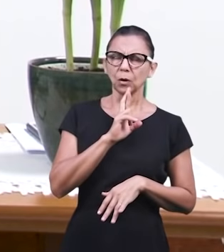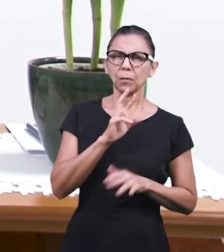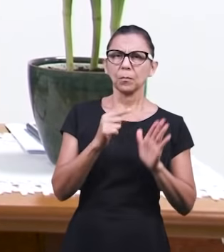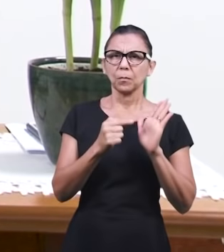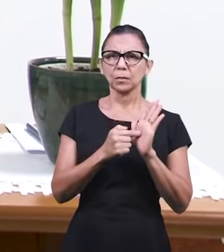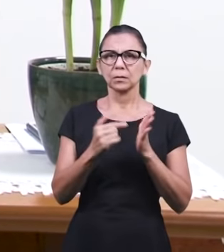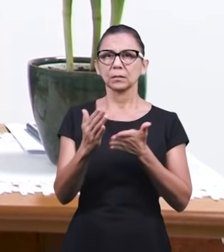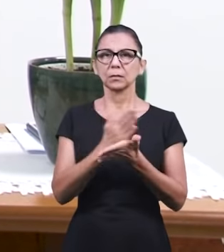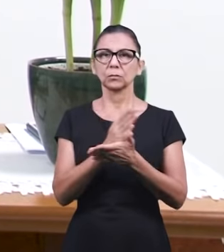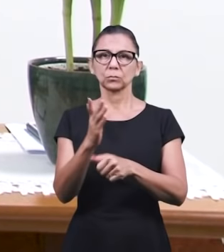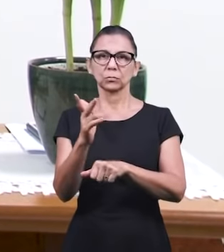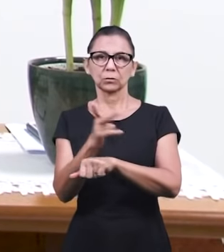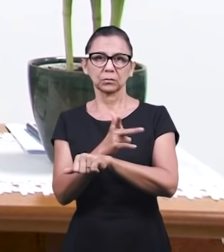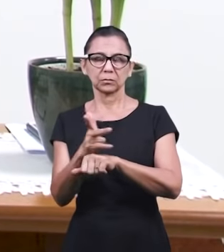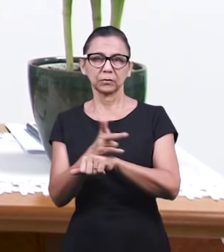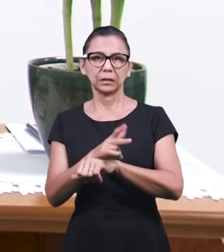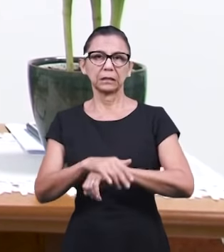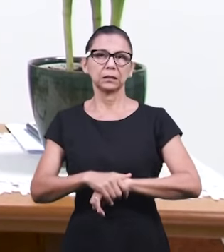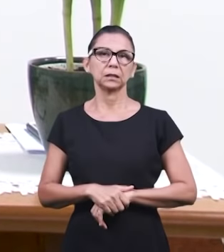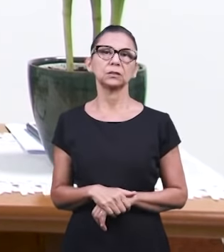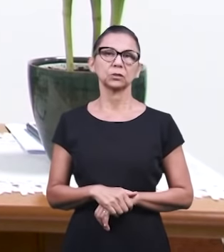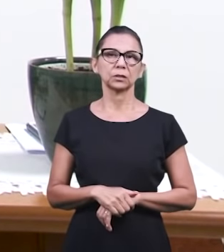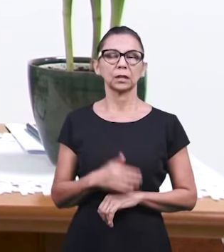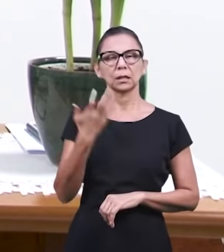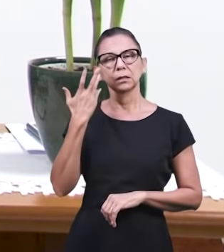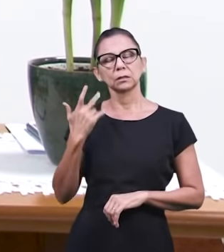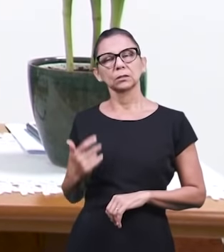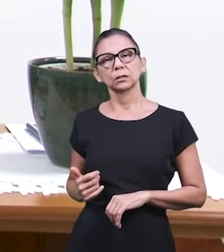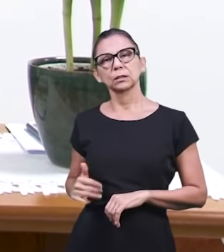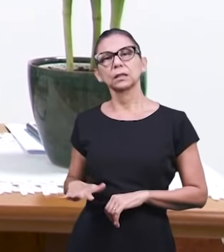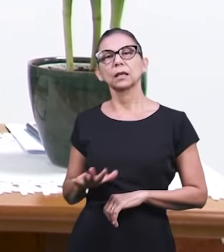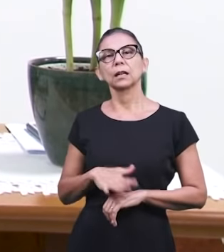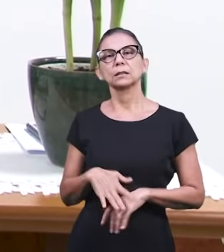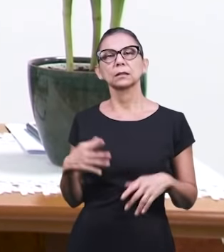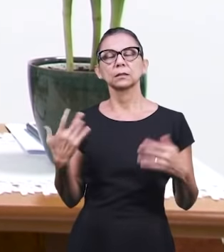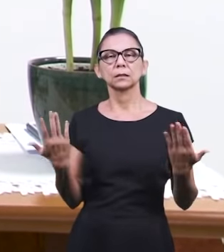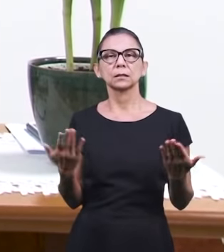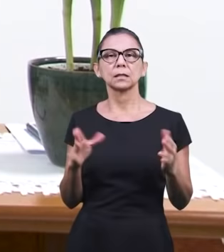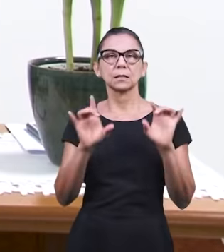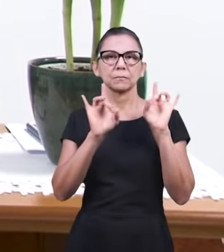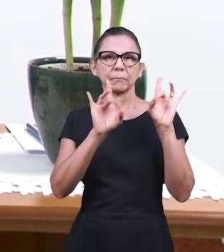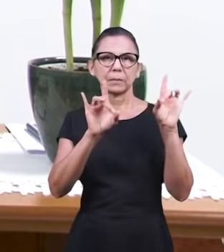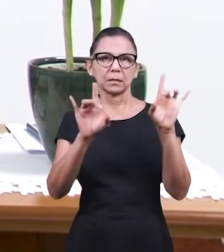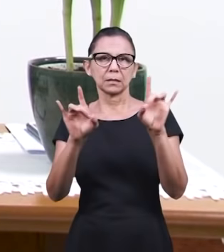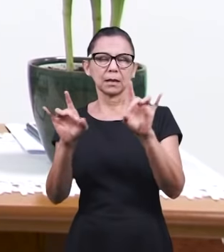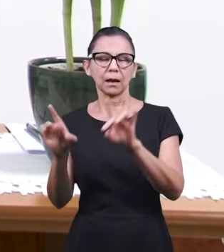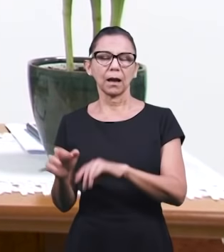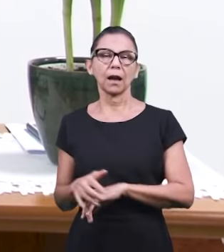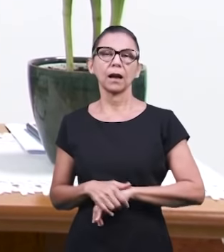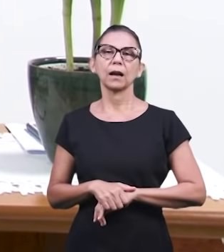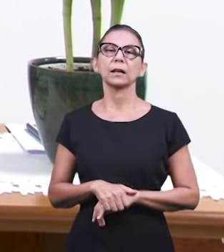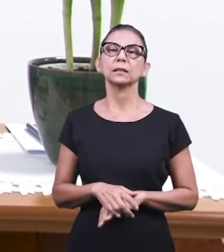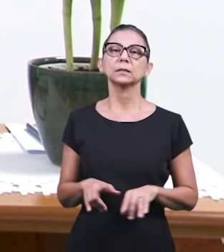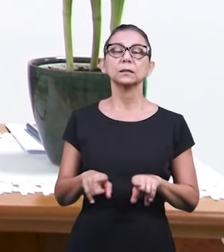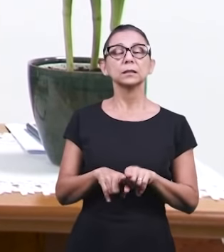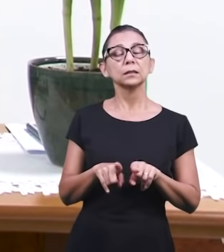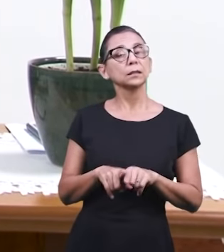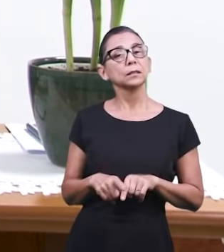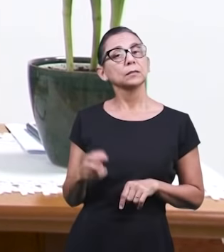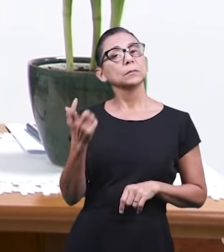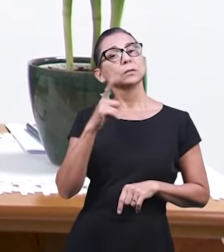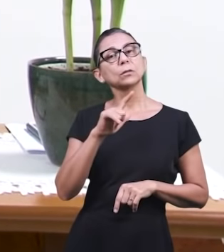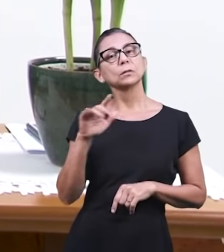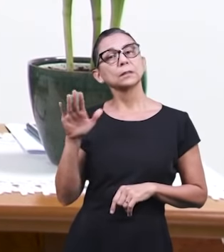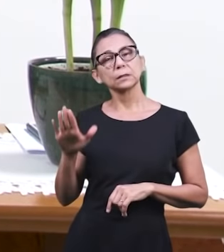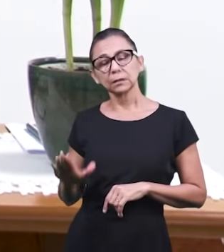também alguns vídeos de crianças com necessidades especiais, crianças intermediárias e alguns vídeos de crianças